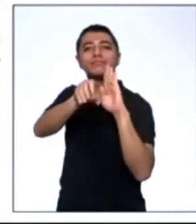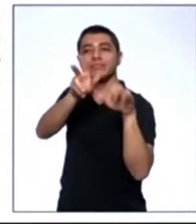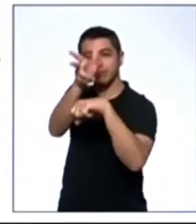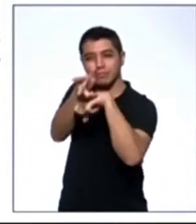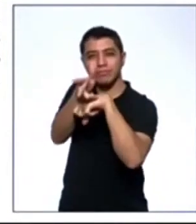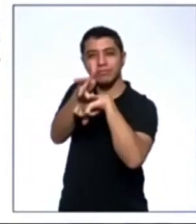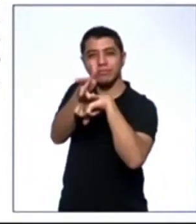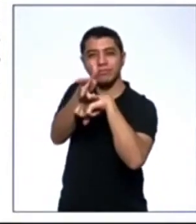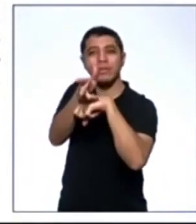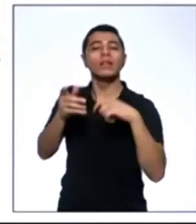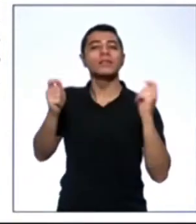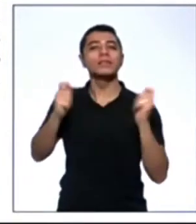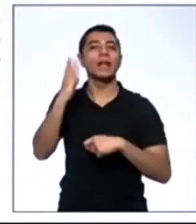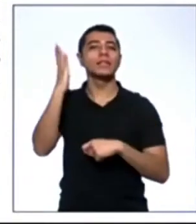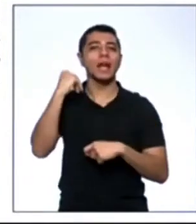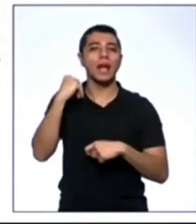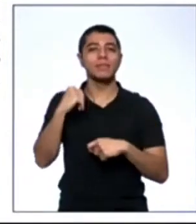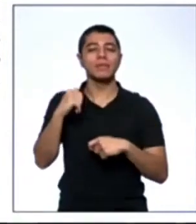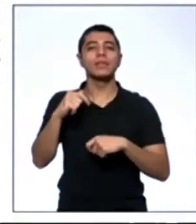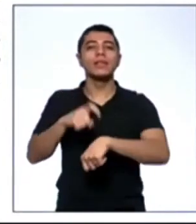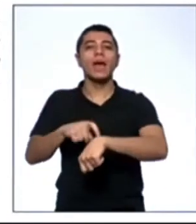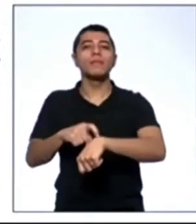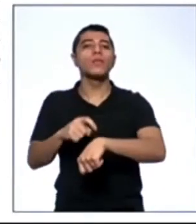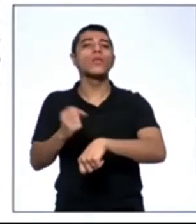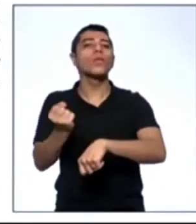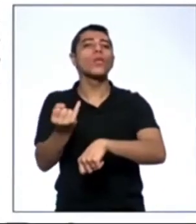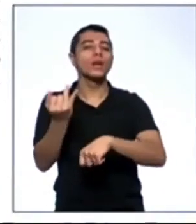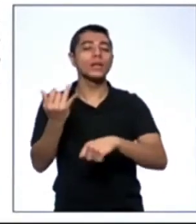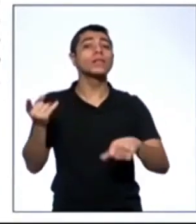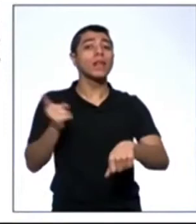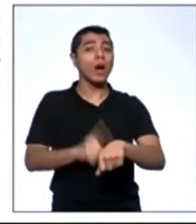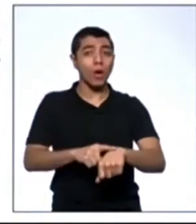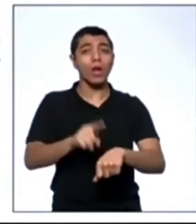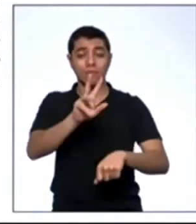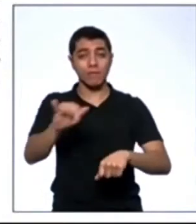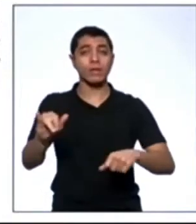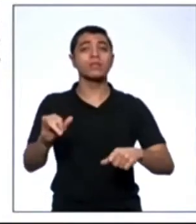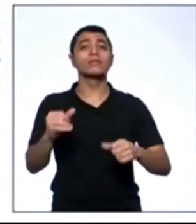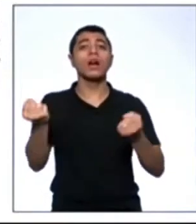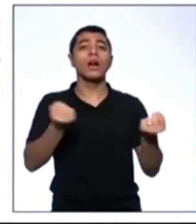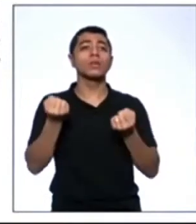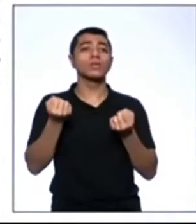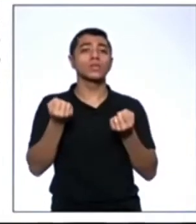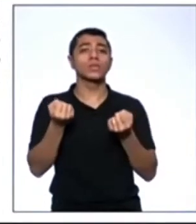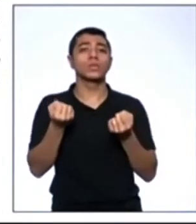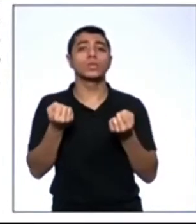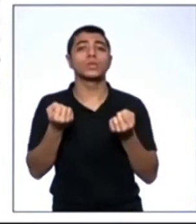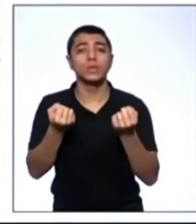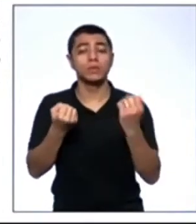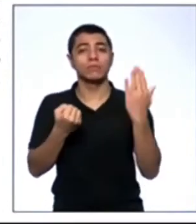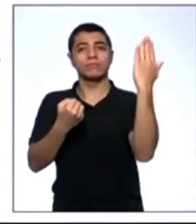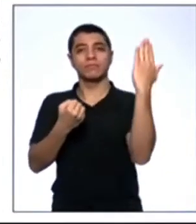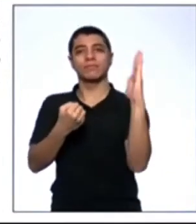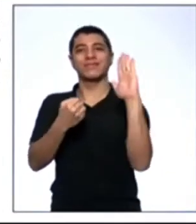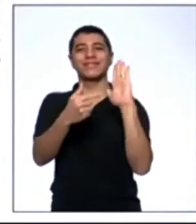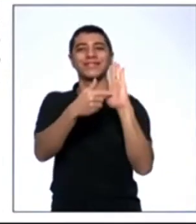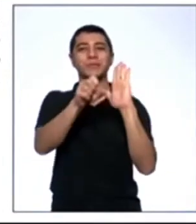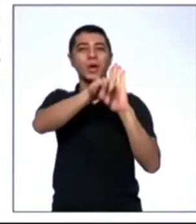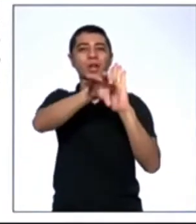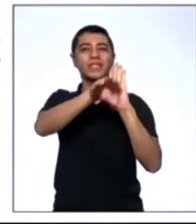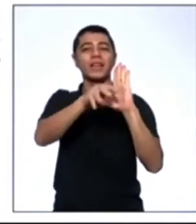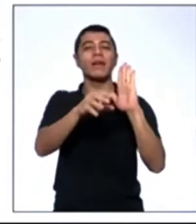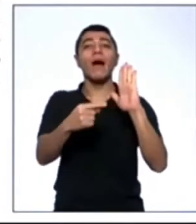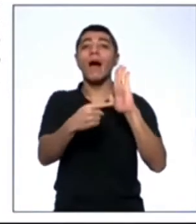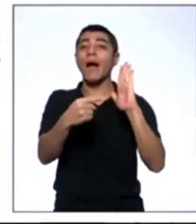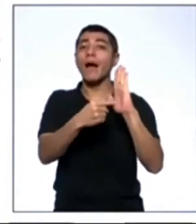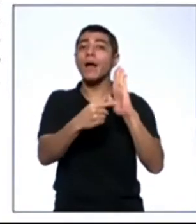mínimo em segundos que o motorista deve gastar para passar pela lombada eletrônica, cujo limite é de 40 km por hora, sem